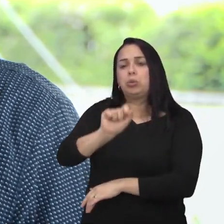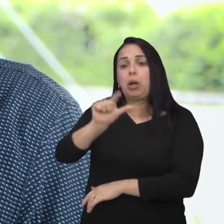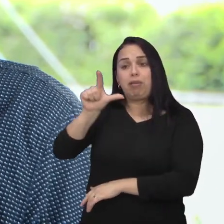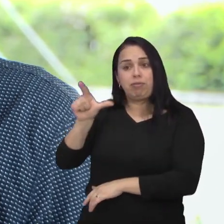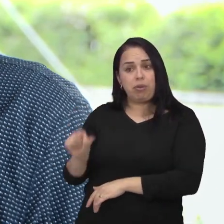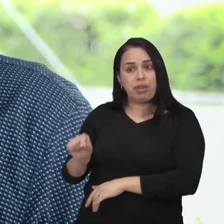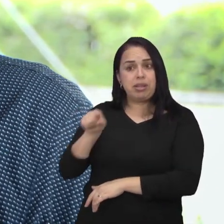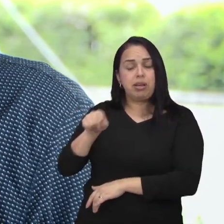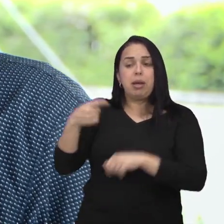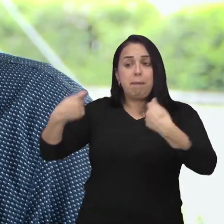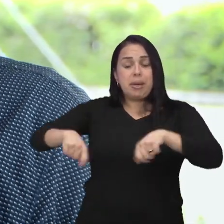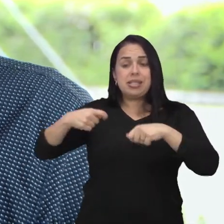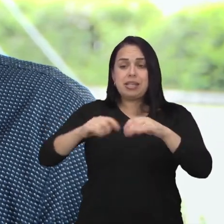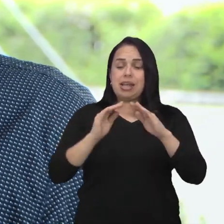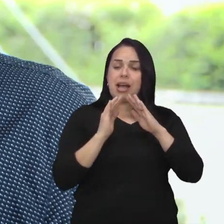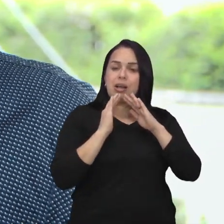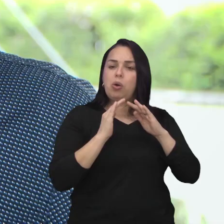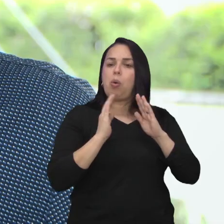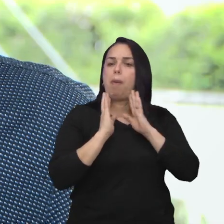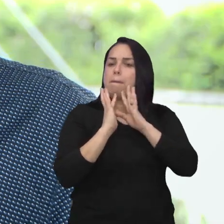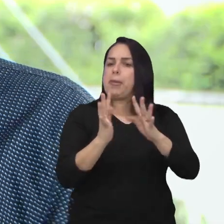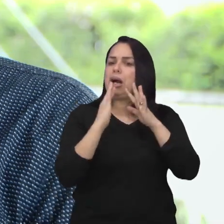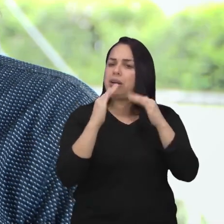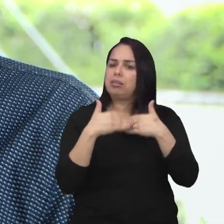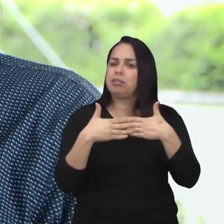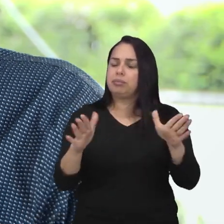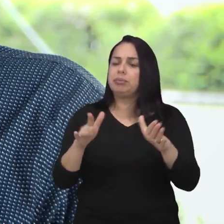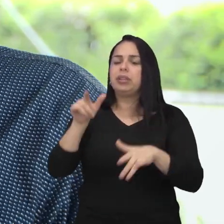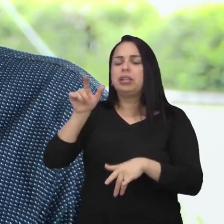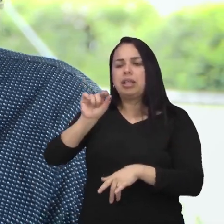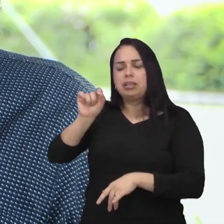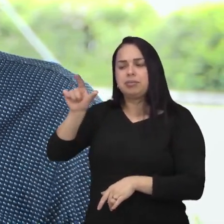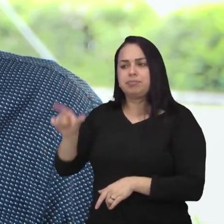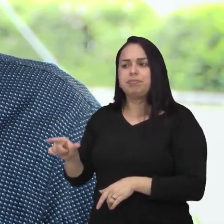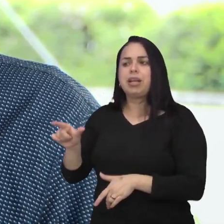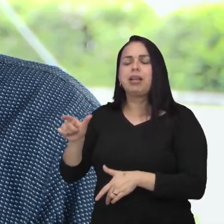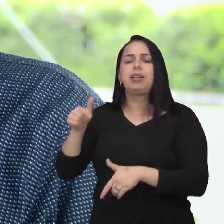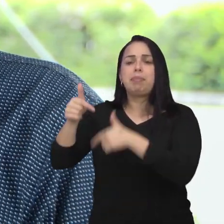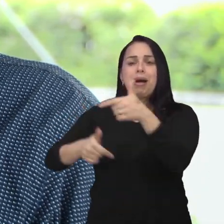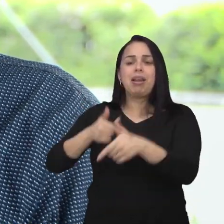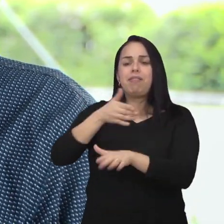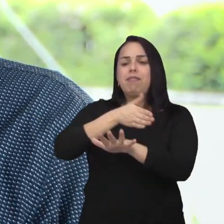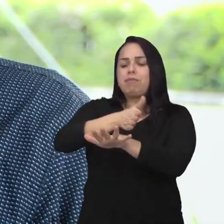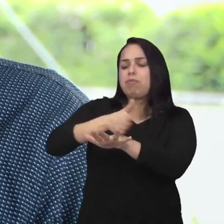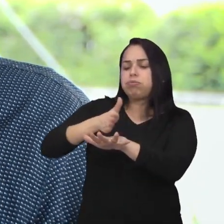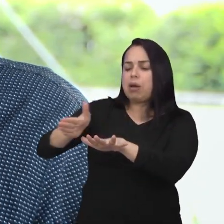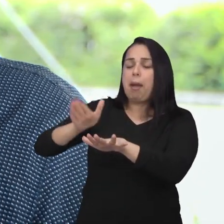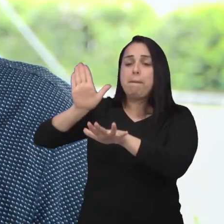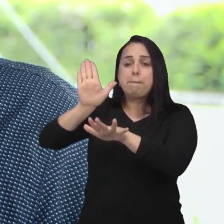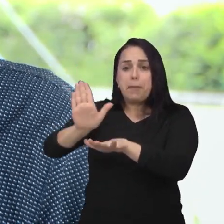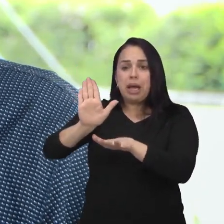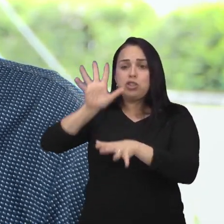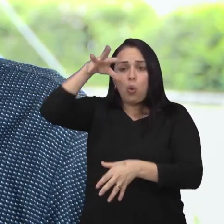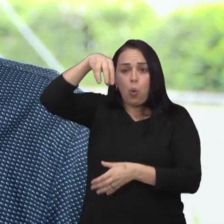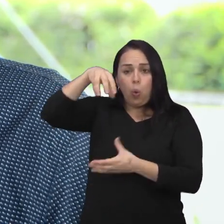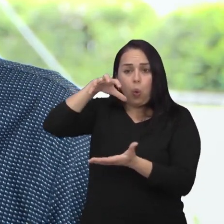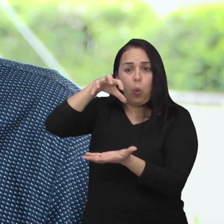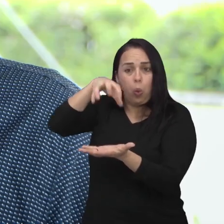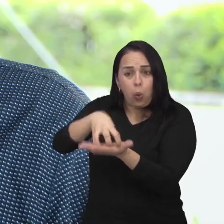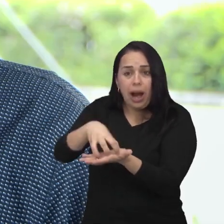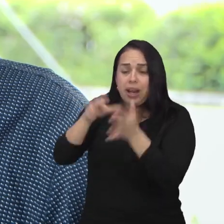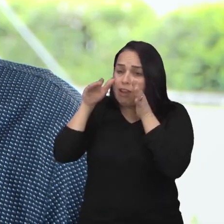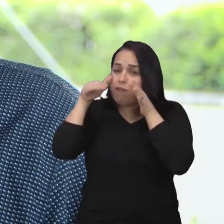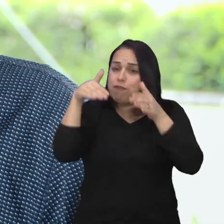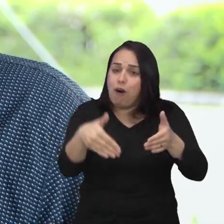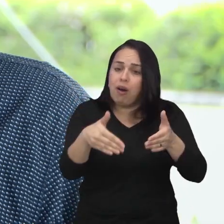da Fundação Cassiano Ricardo. A Fundação Cultural ela atuava em várias áreas, mas não tinha uma área